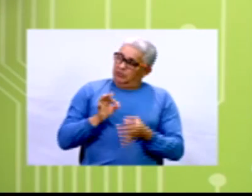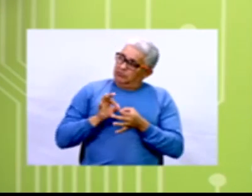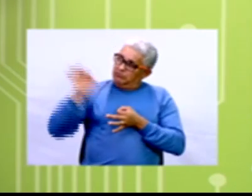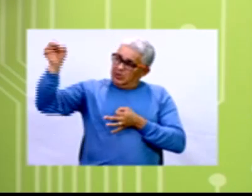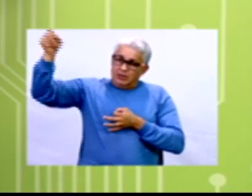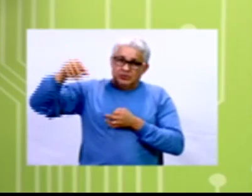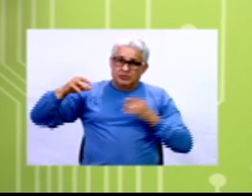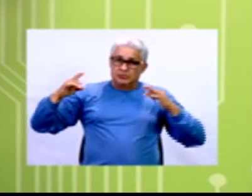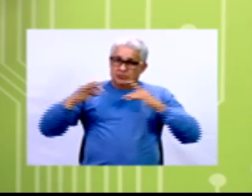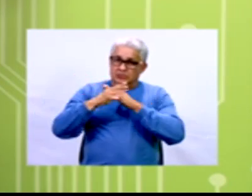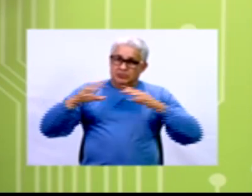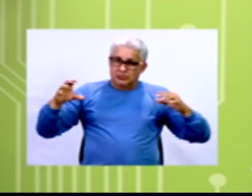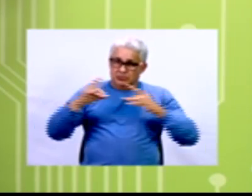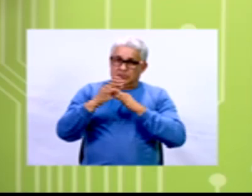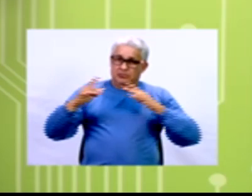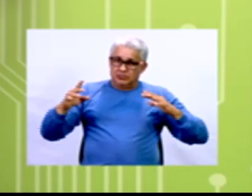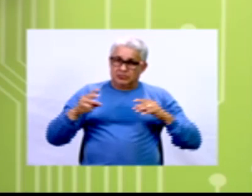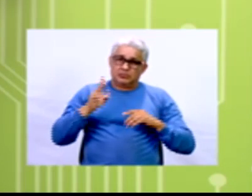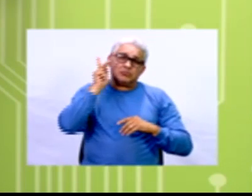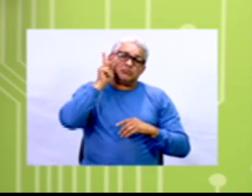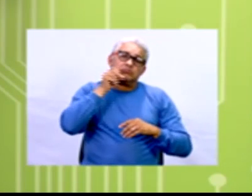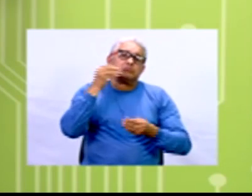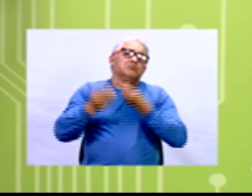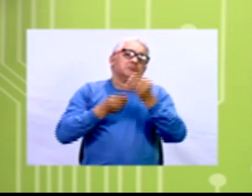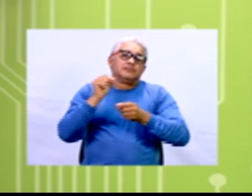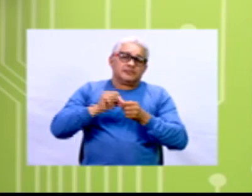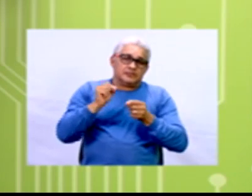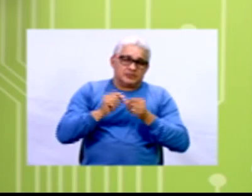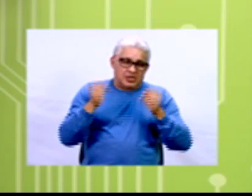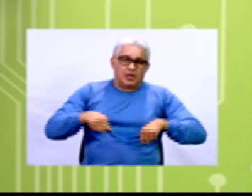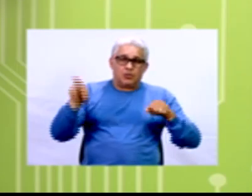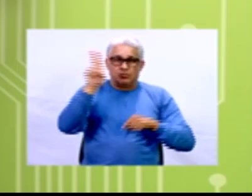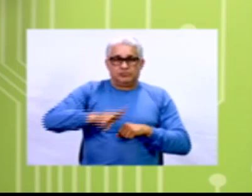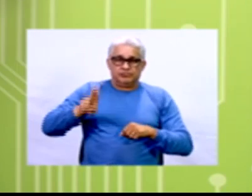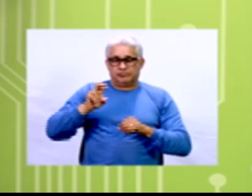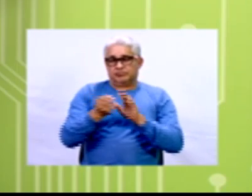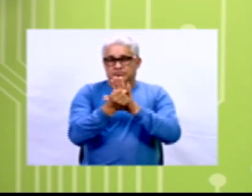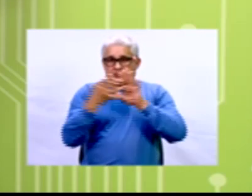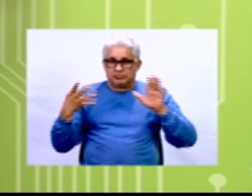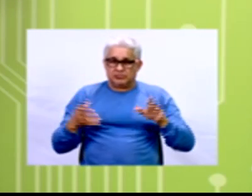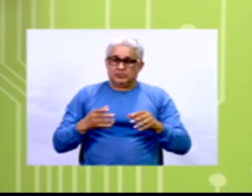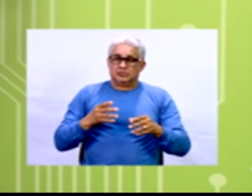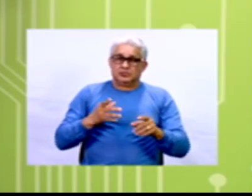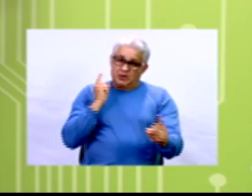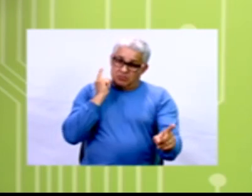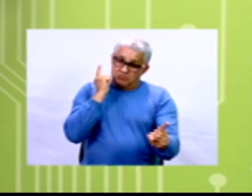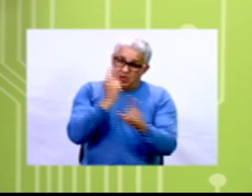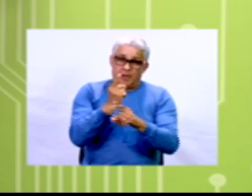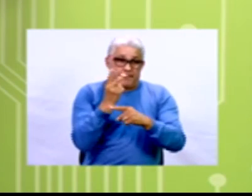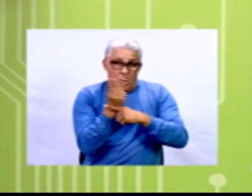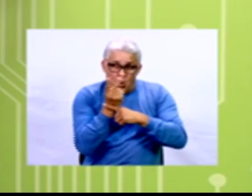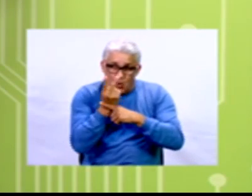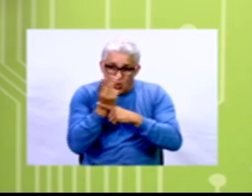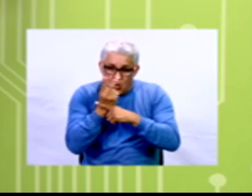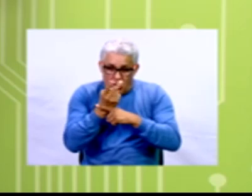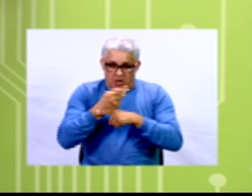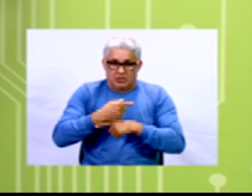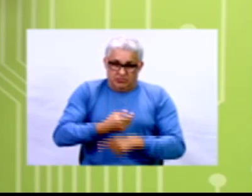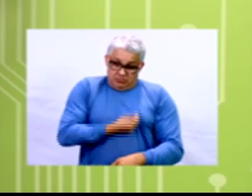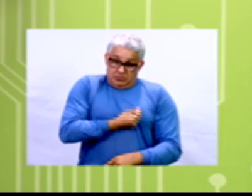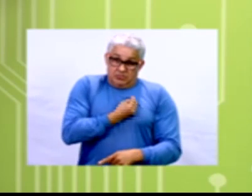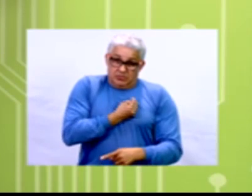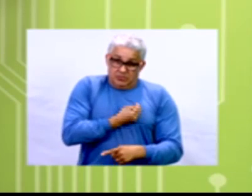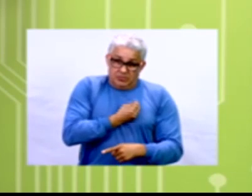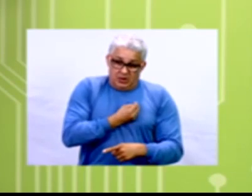da cidade. Como é que eu faço? Então, eu posso utilizar esse tipo de aplicativo, ele localiza a posição que eu estou,